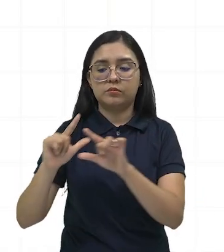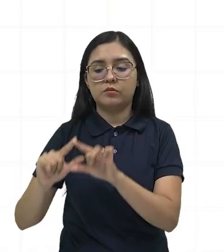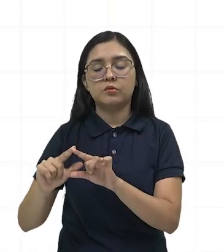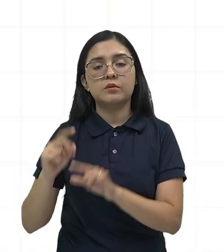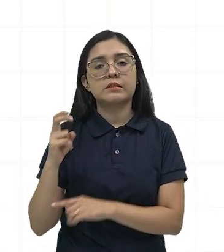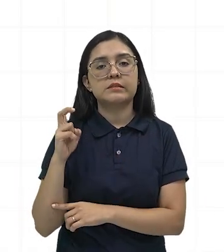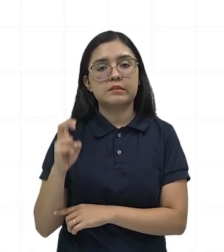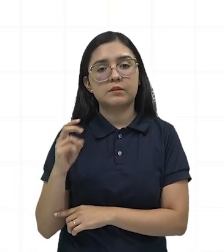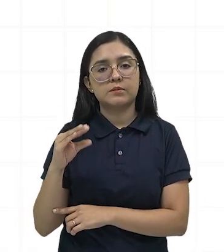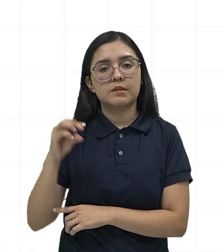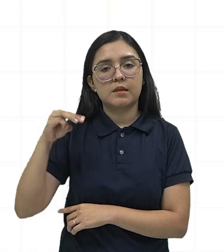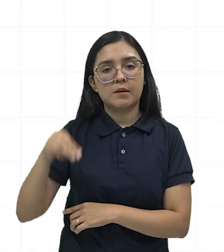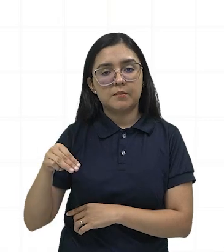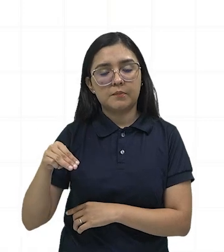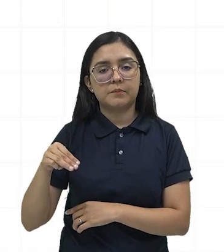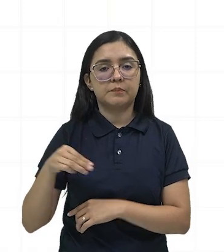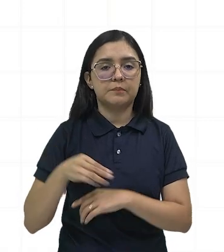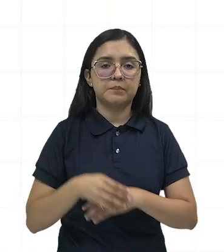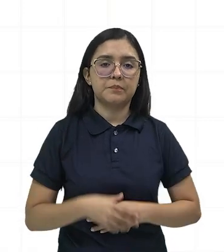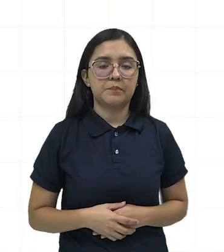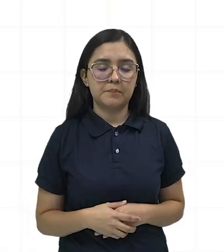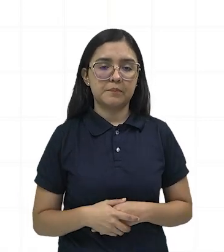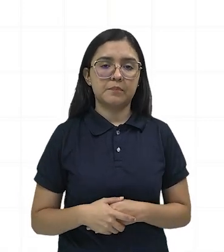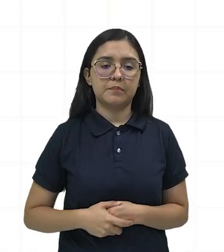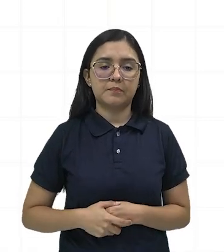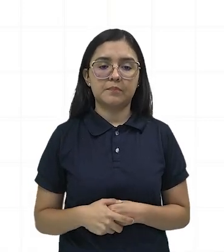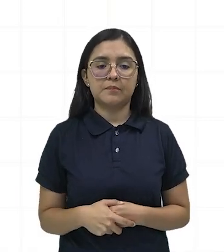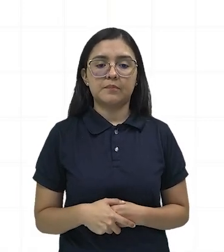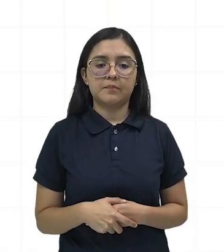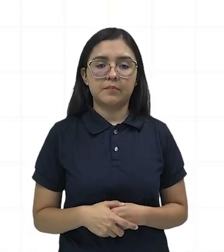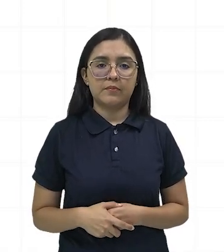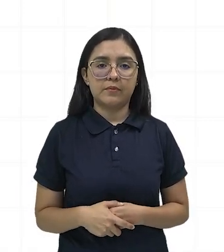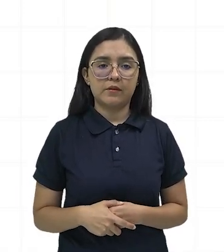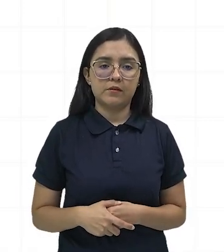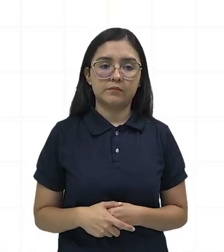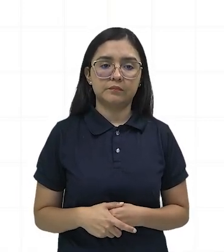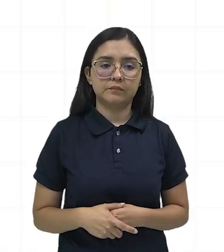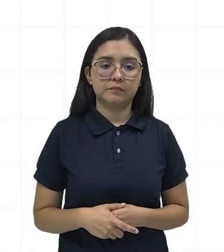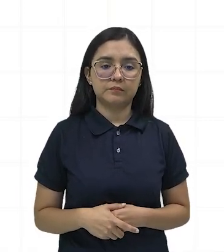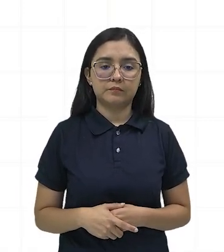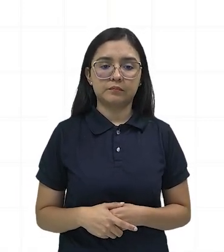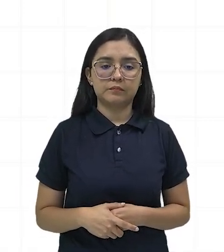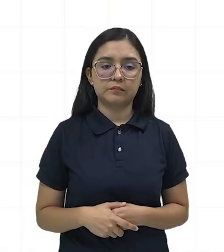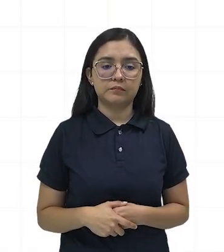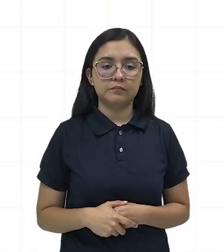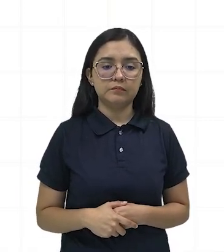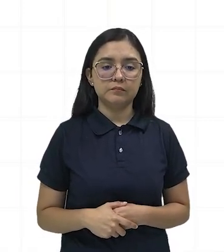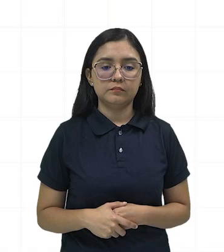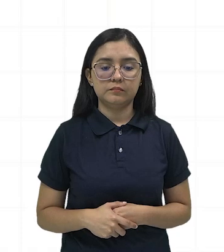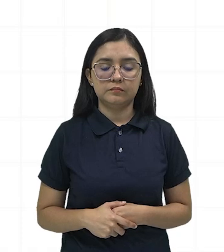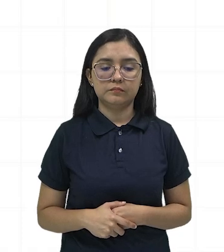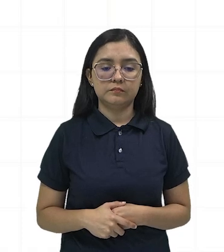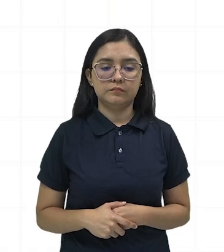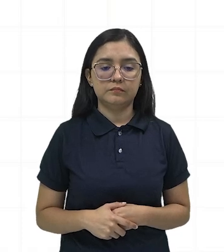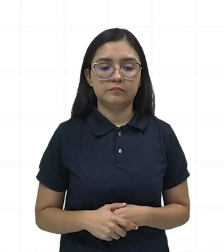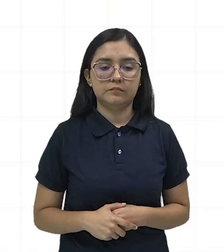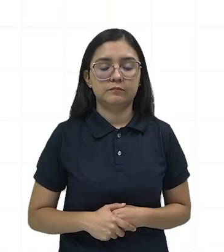8 centímetros de lado e o outro com 5, tá? Então,